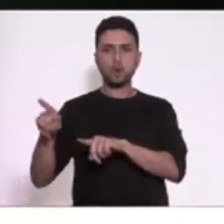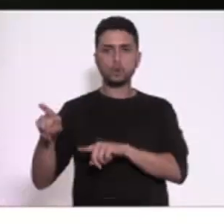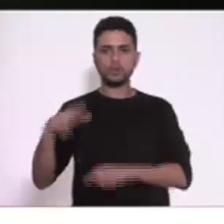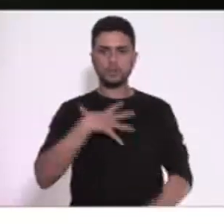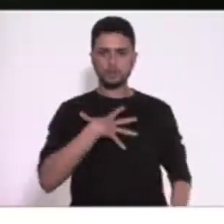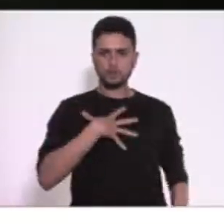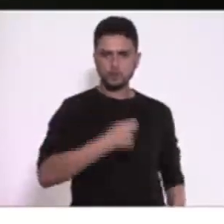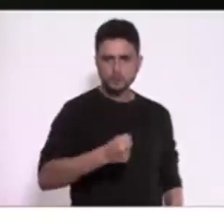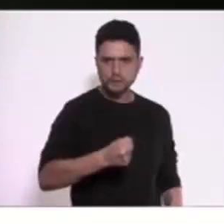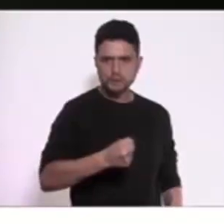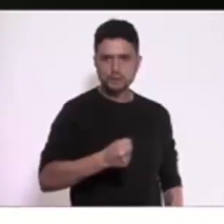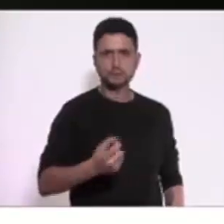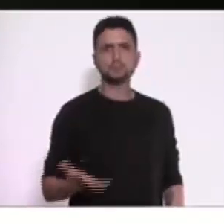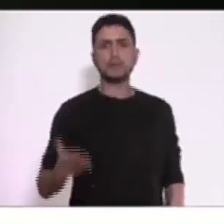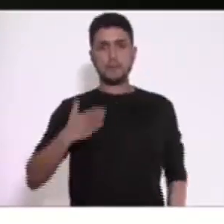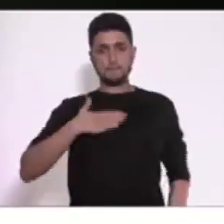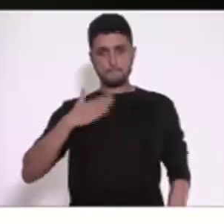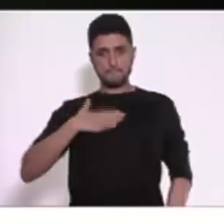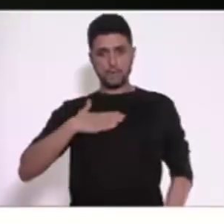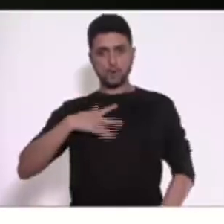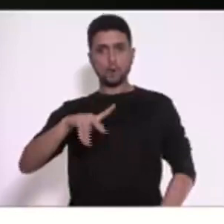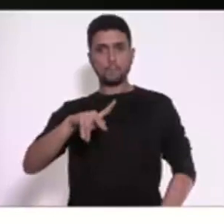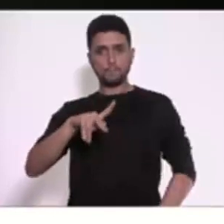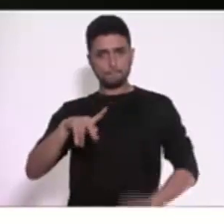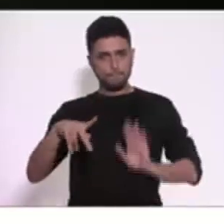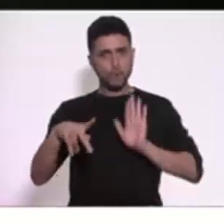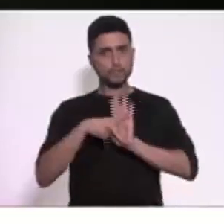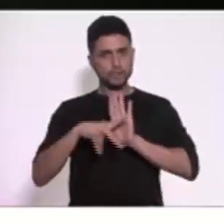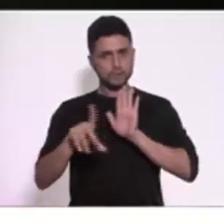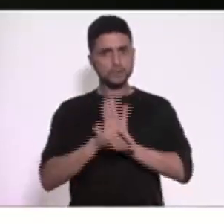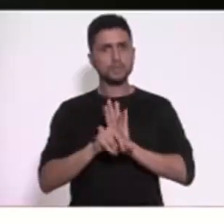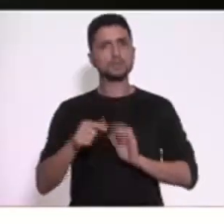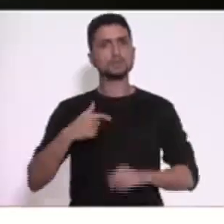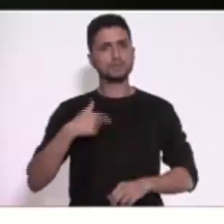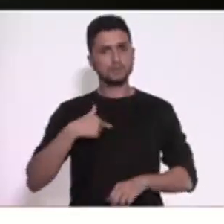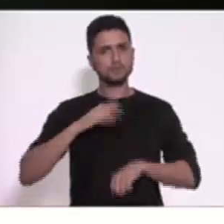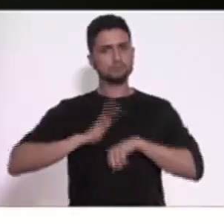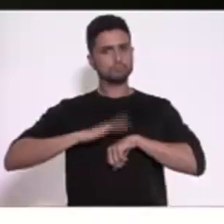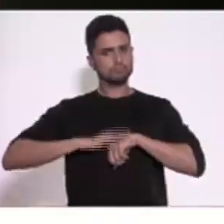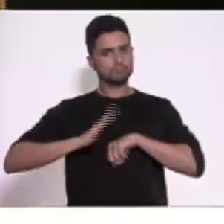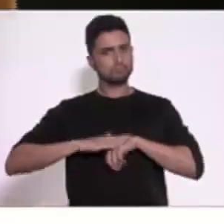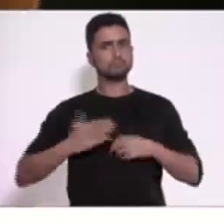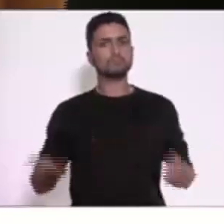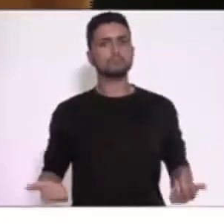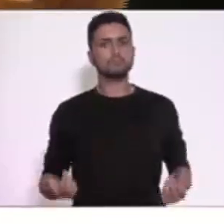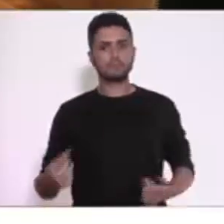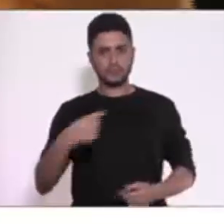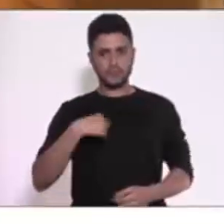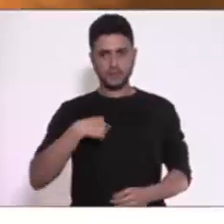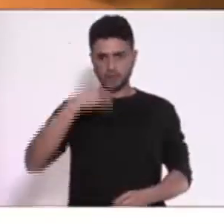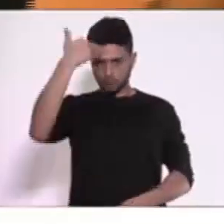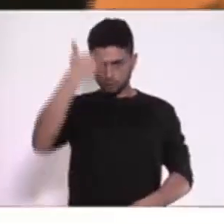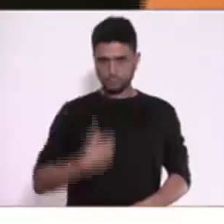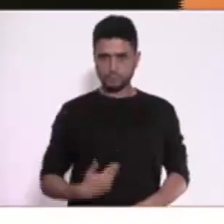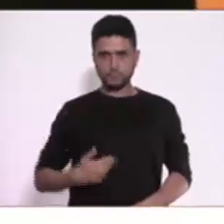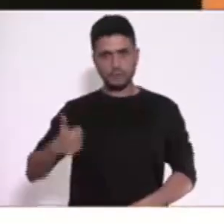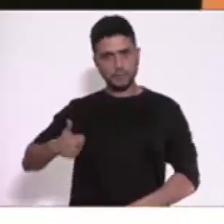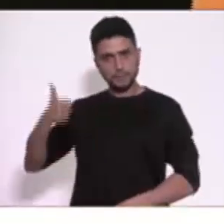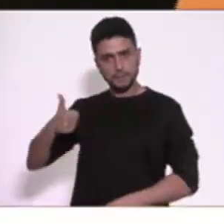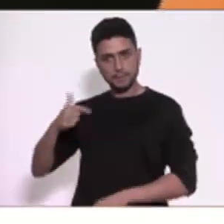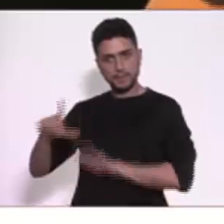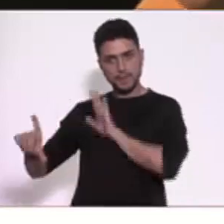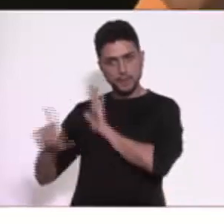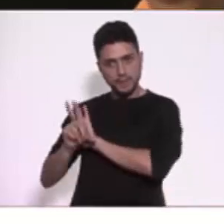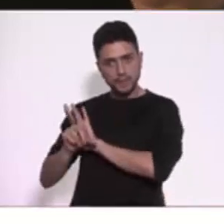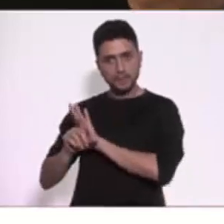suicídio. É meu esse projeto aprovado aqui dentro dessa casa. Eu, na primeira legislatura,